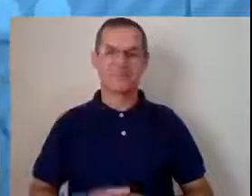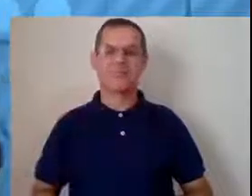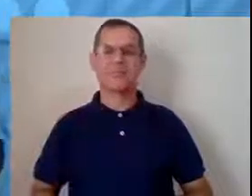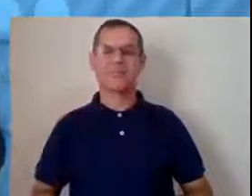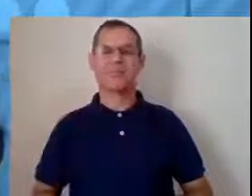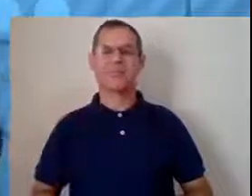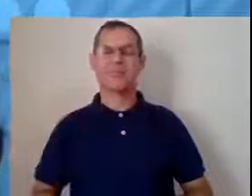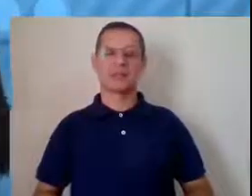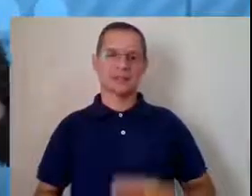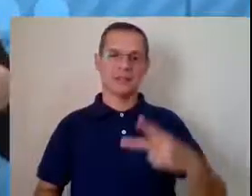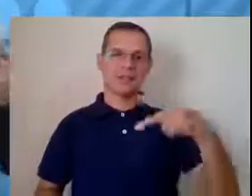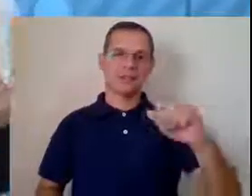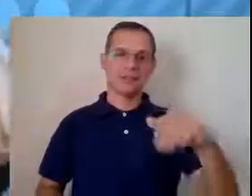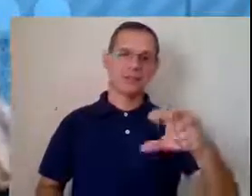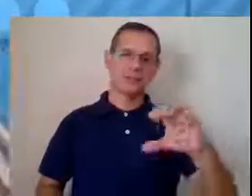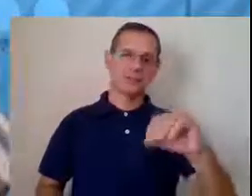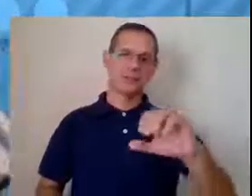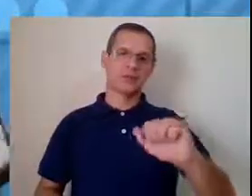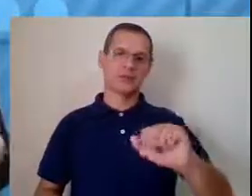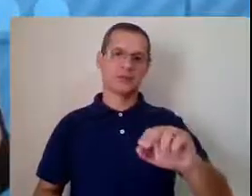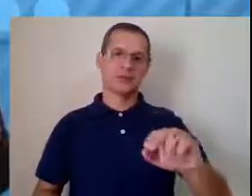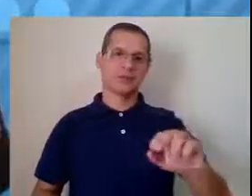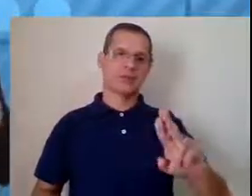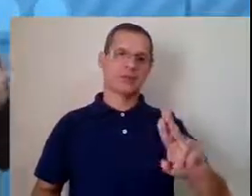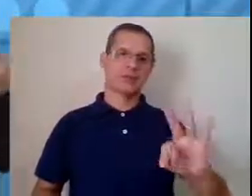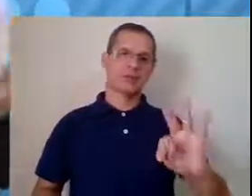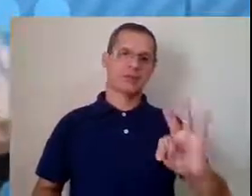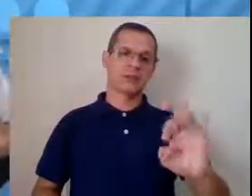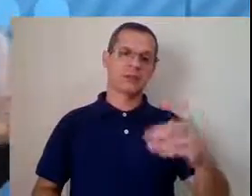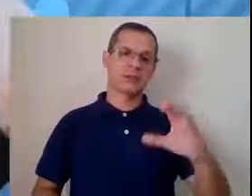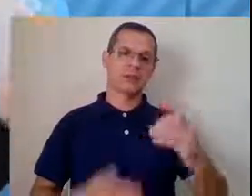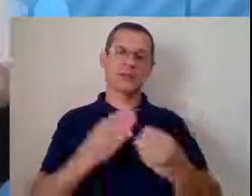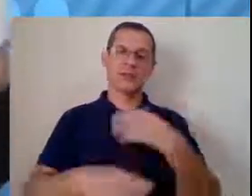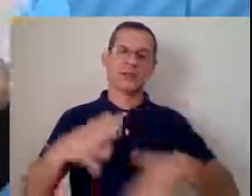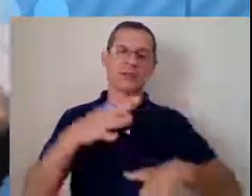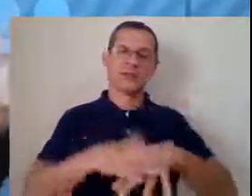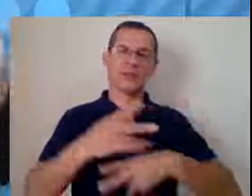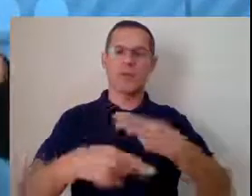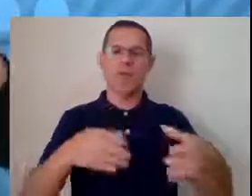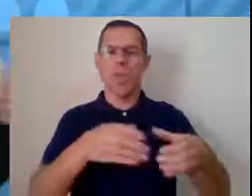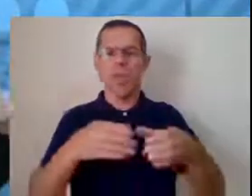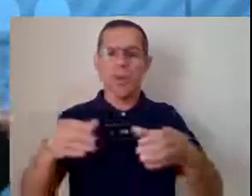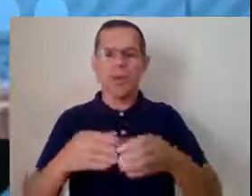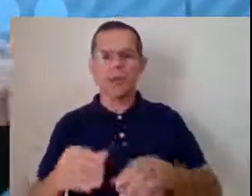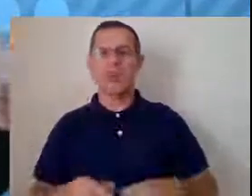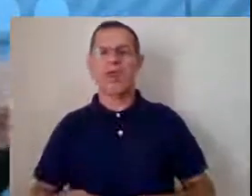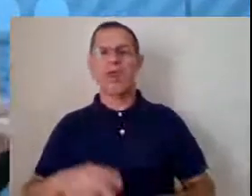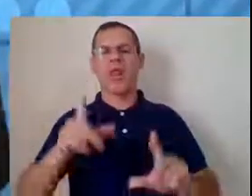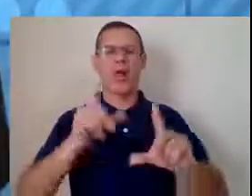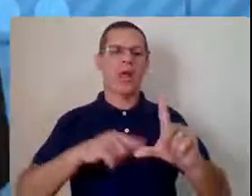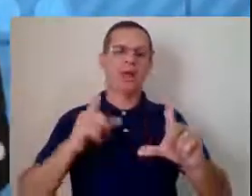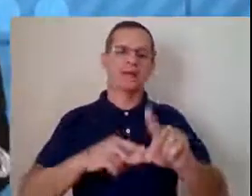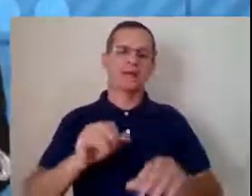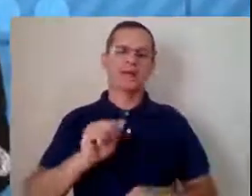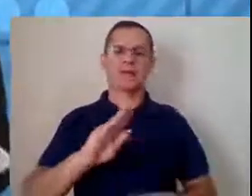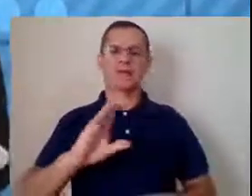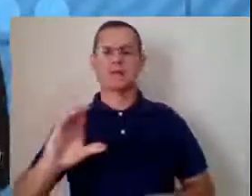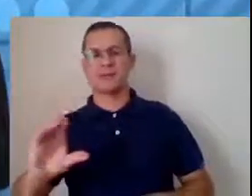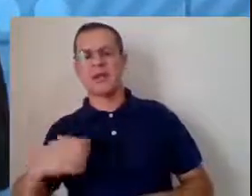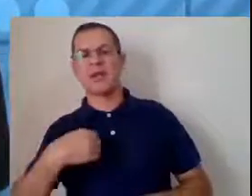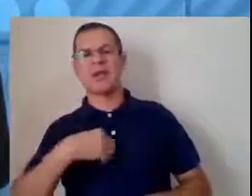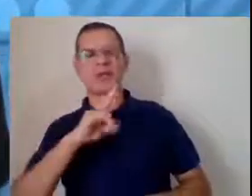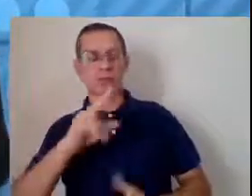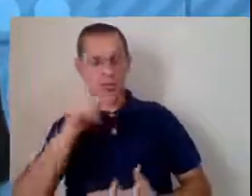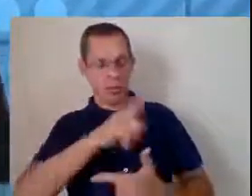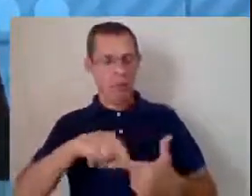esse plano cartesiano não é apenas uma invenção da matemática, que eu vou ficar falando em conjuntos, letras ABC. Não, eu estou resolvendo